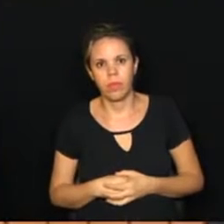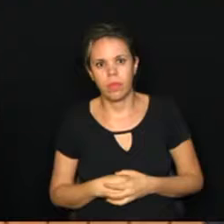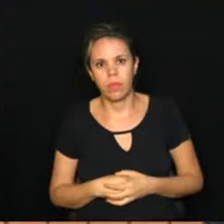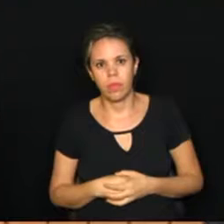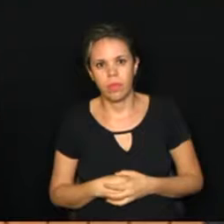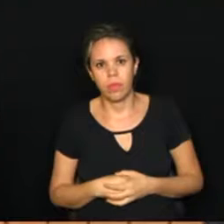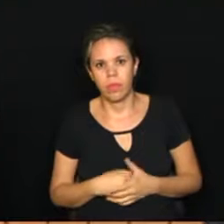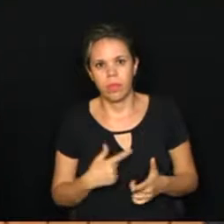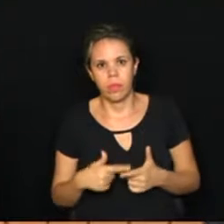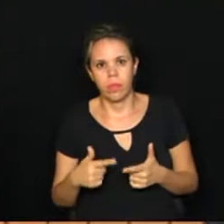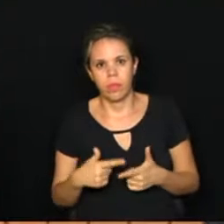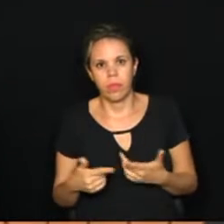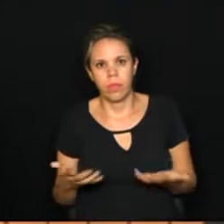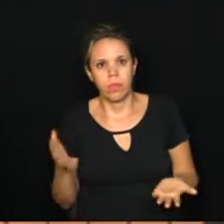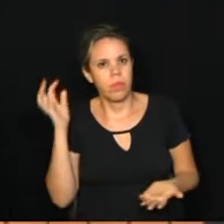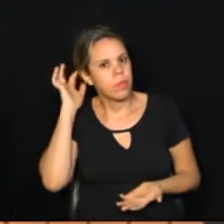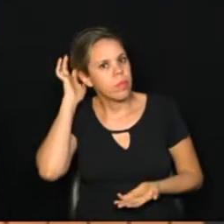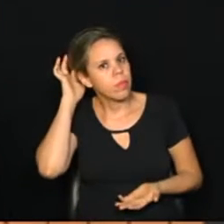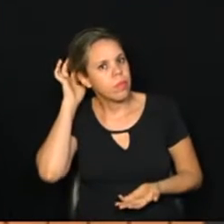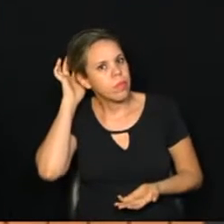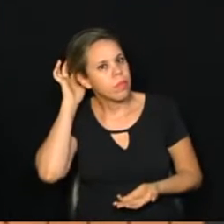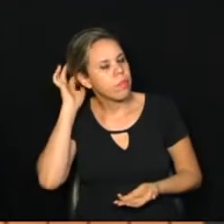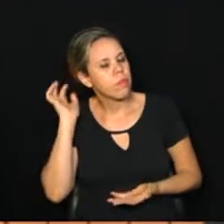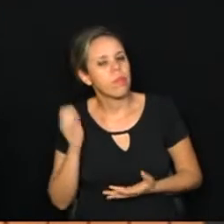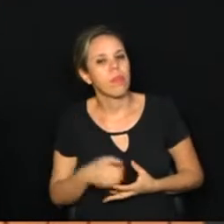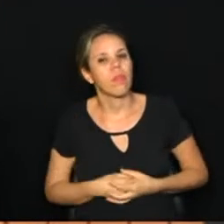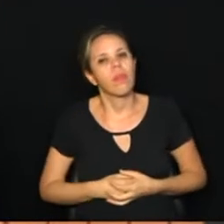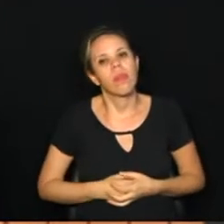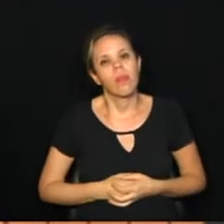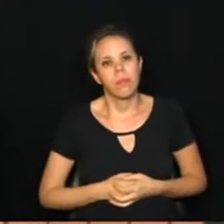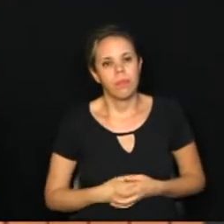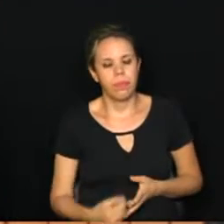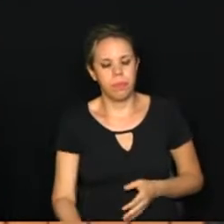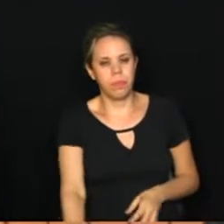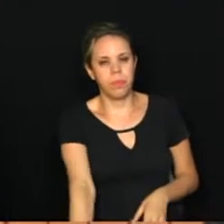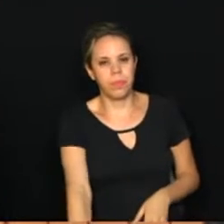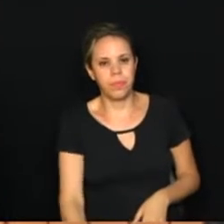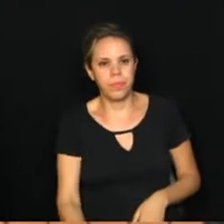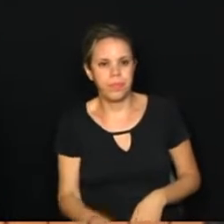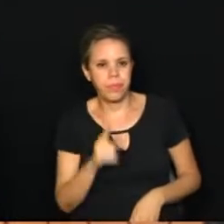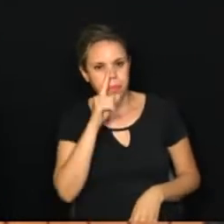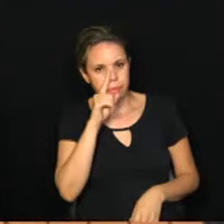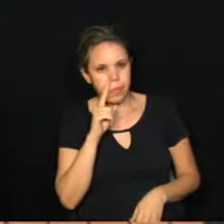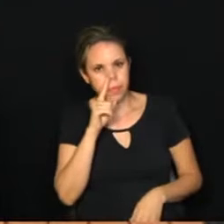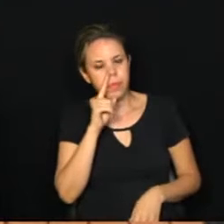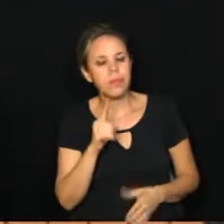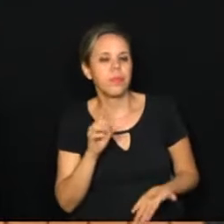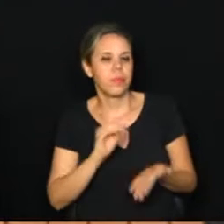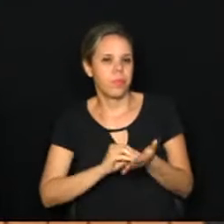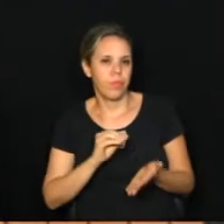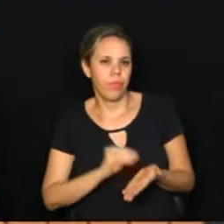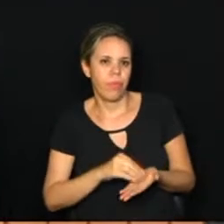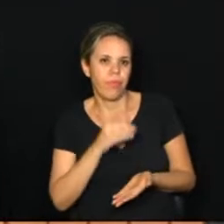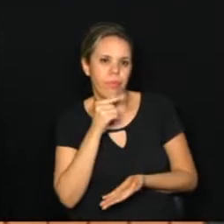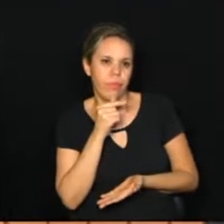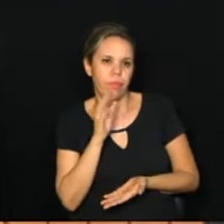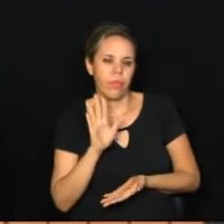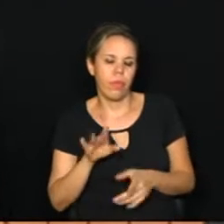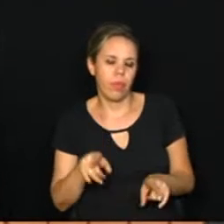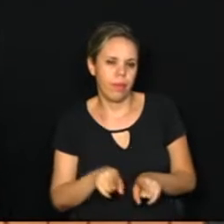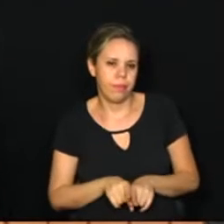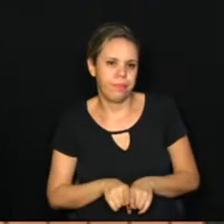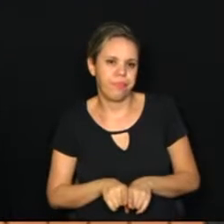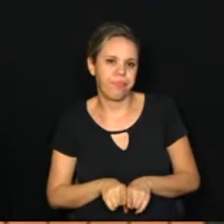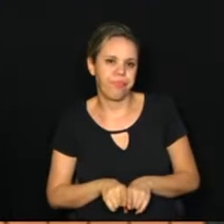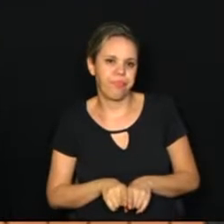dessas consequências, que envolve desde o risco de desabastecimento de água e